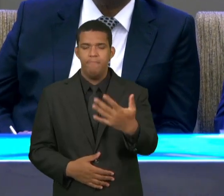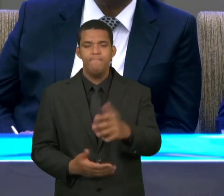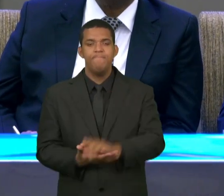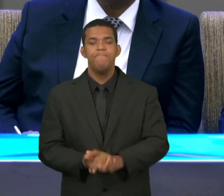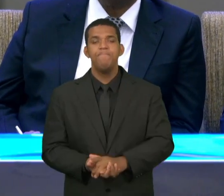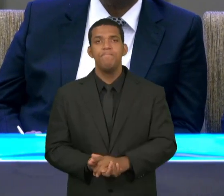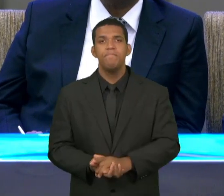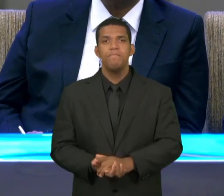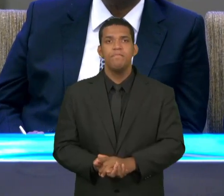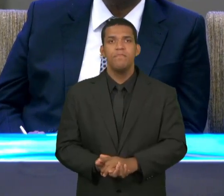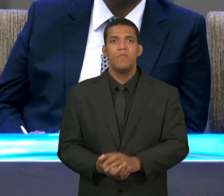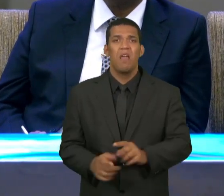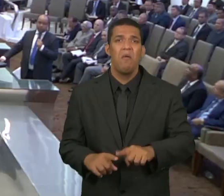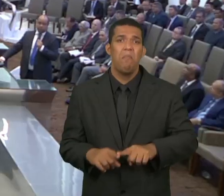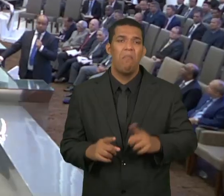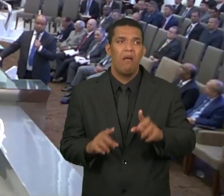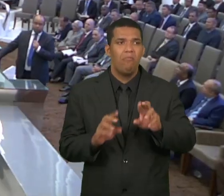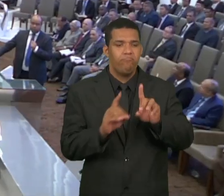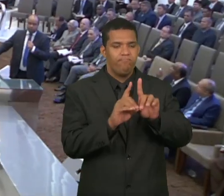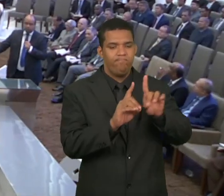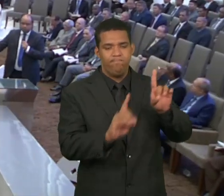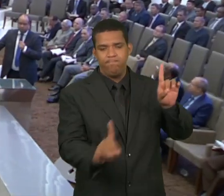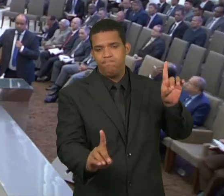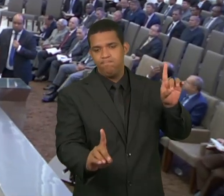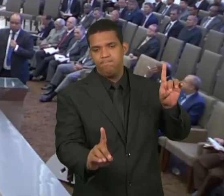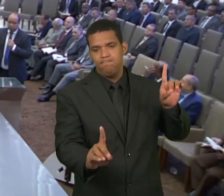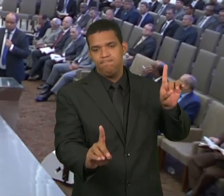Diga comigo, fora de Cristo,